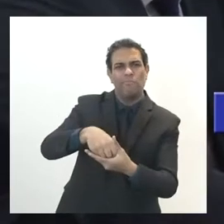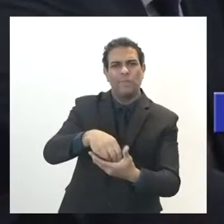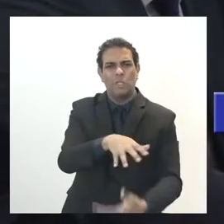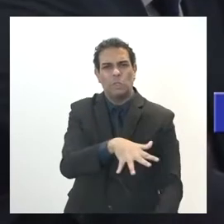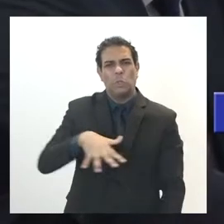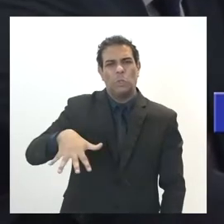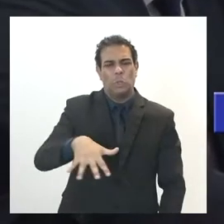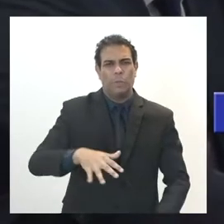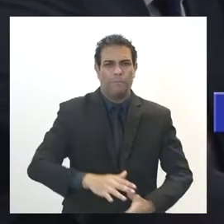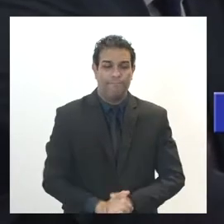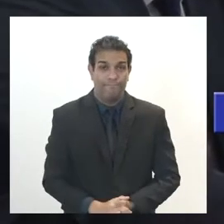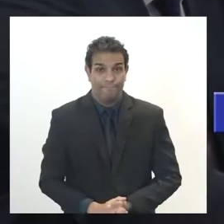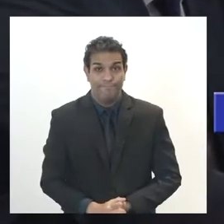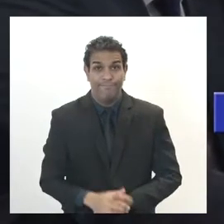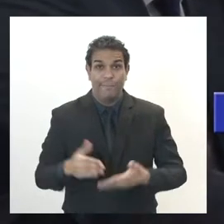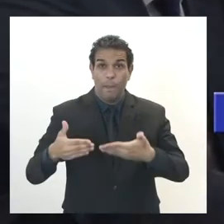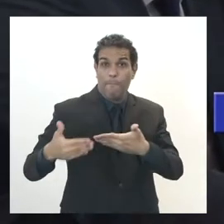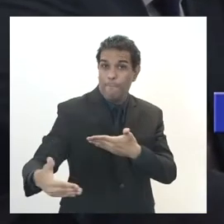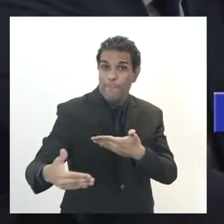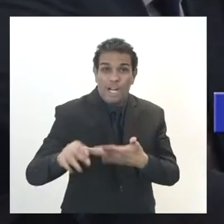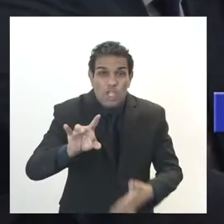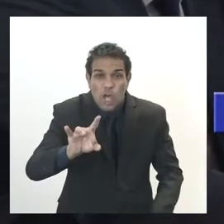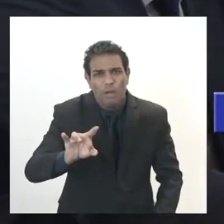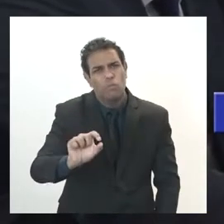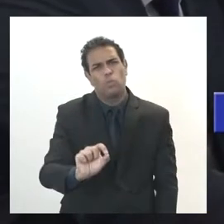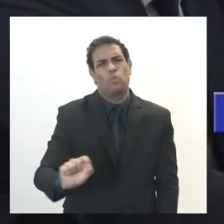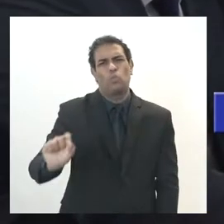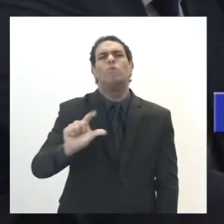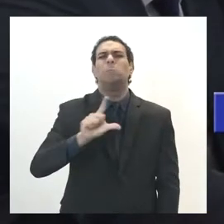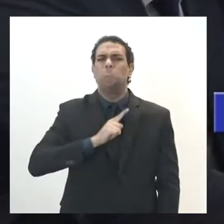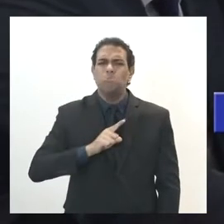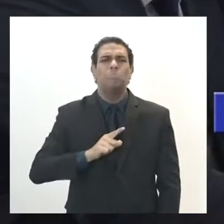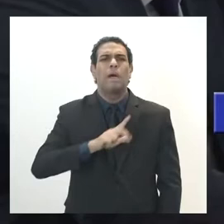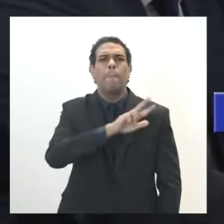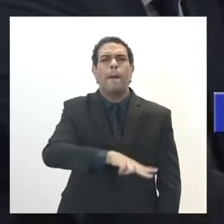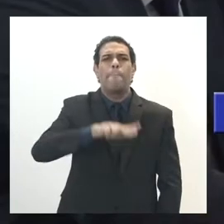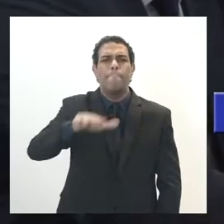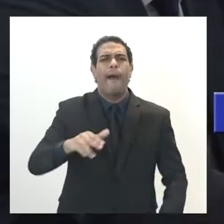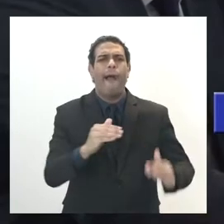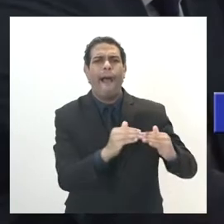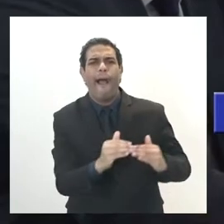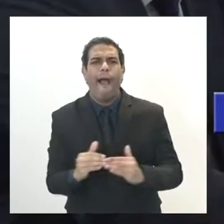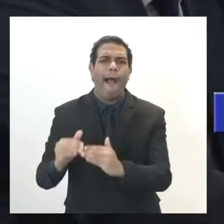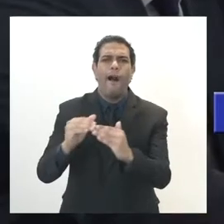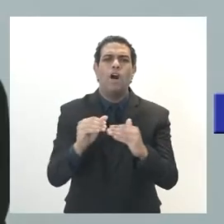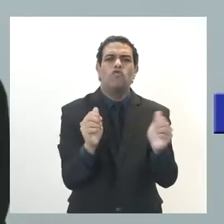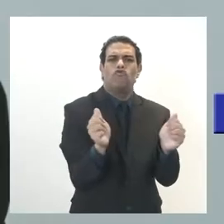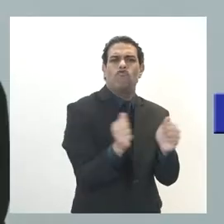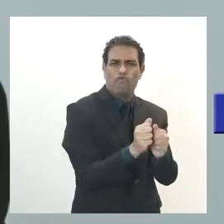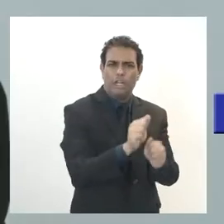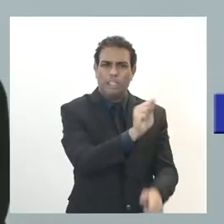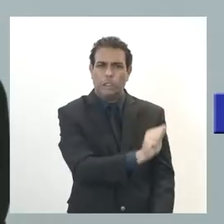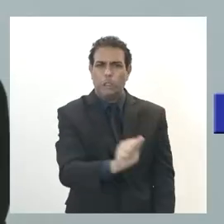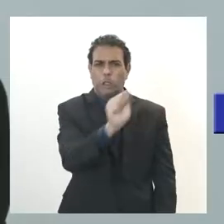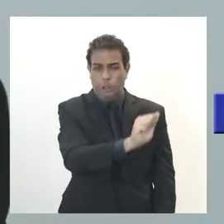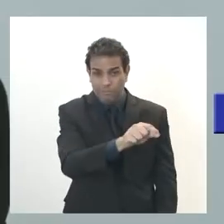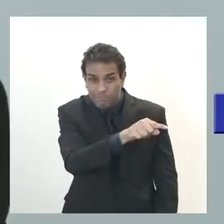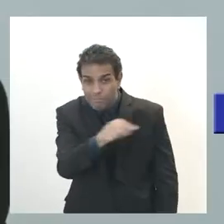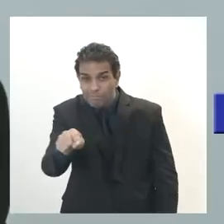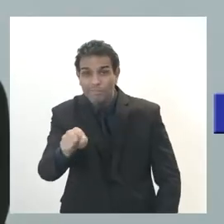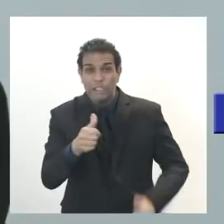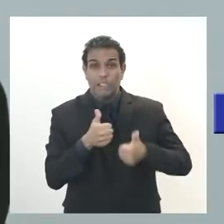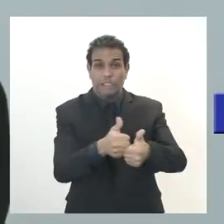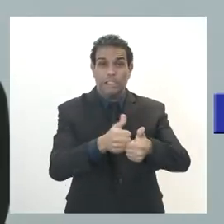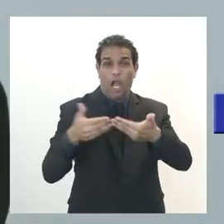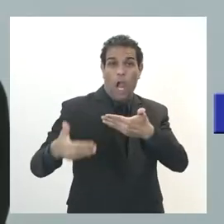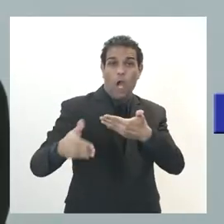na mesa de hoje mas a frente não atua sozinha estão à frente que atua Pari passu com os pés na verdade todas as agendas da